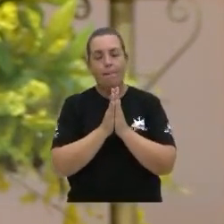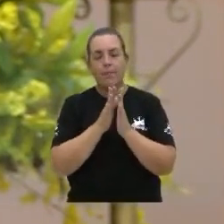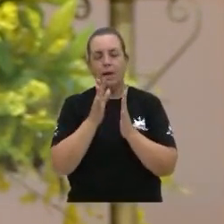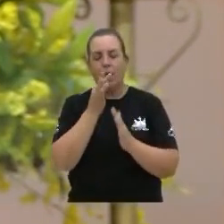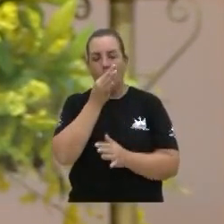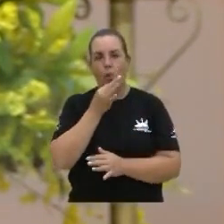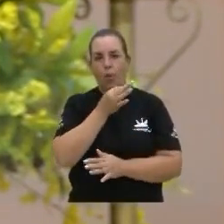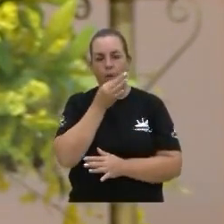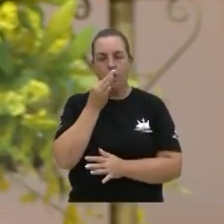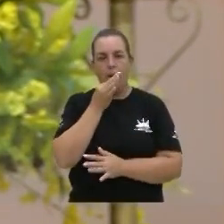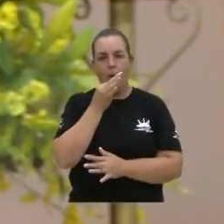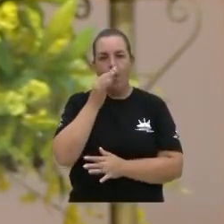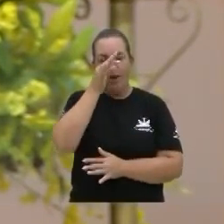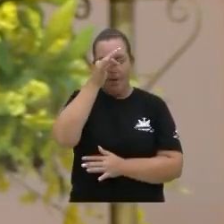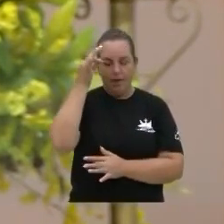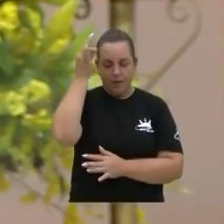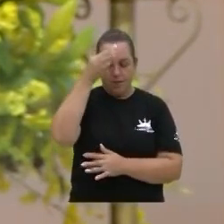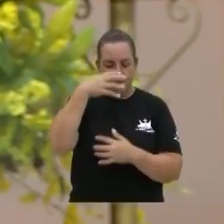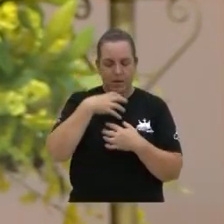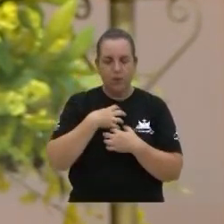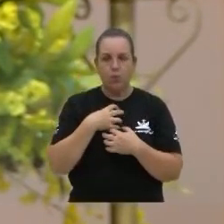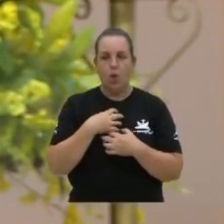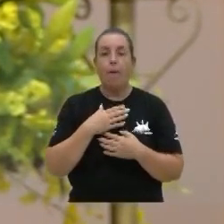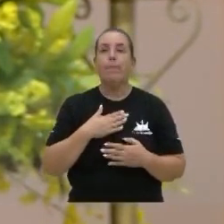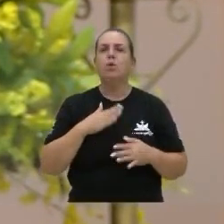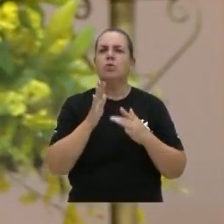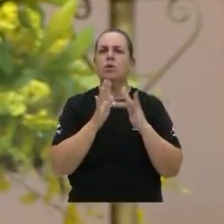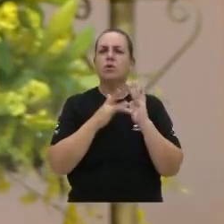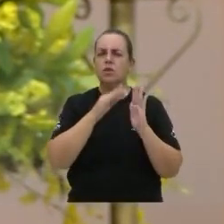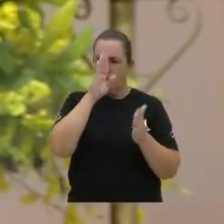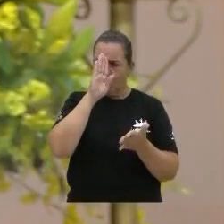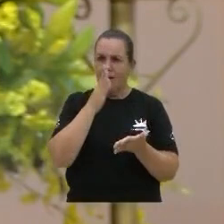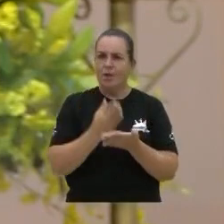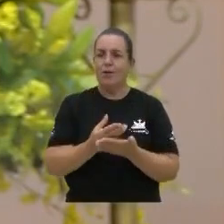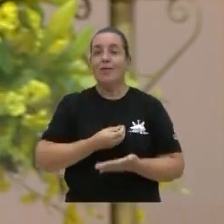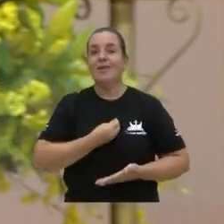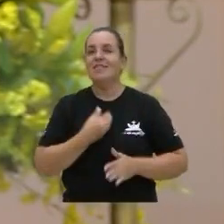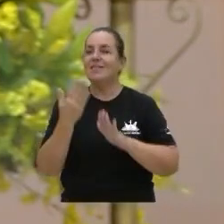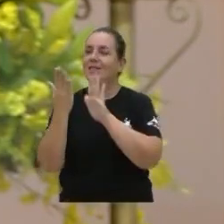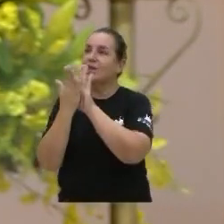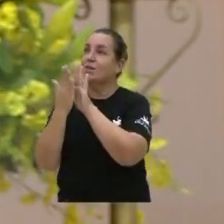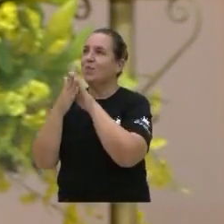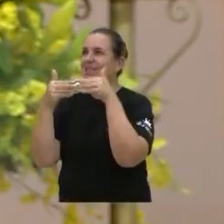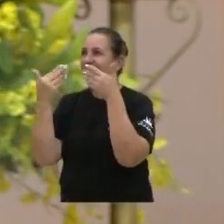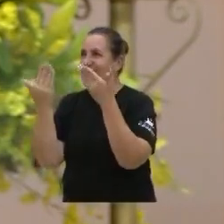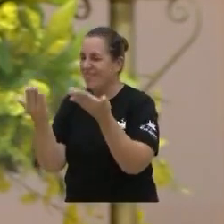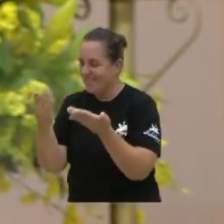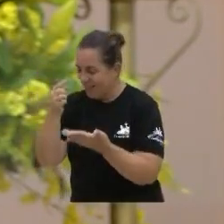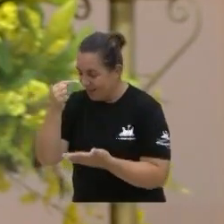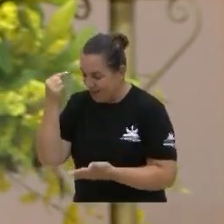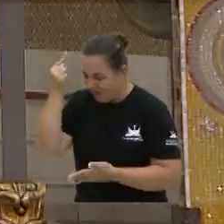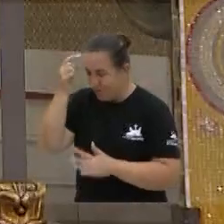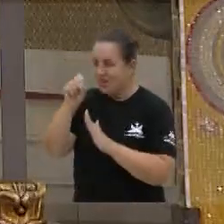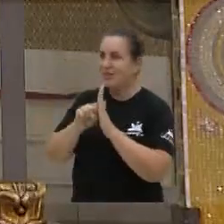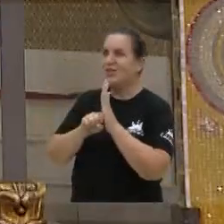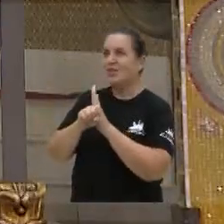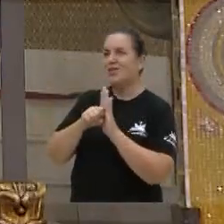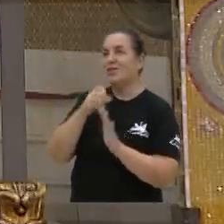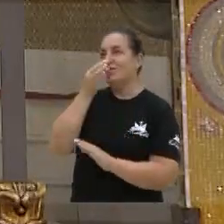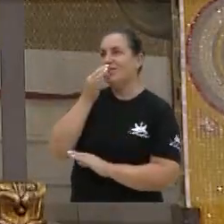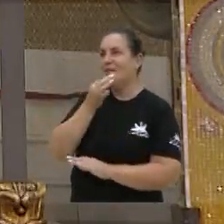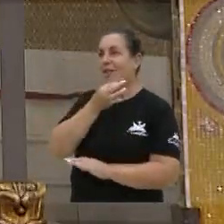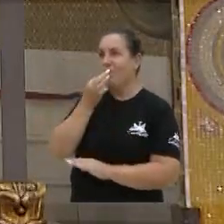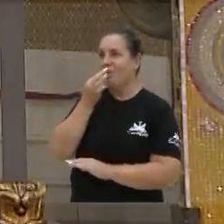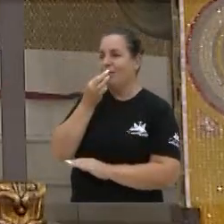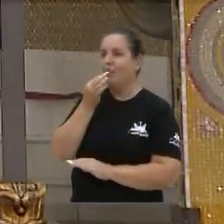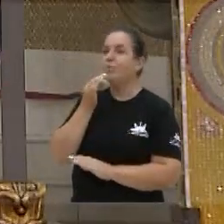a comunhão espiritual. Meu Jesus, eu creio que estás presente no